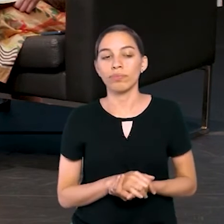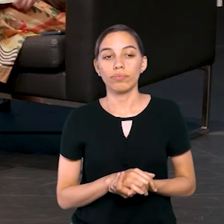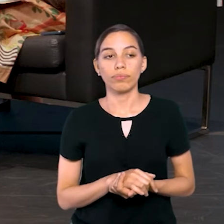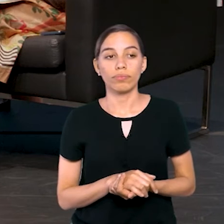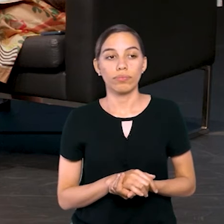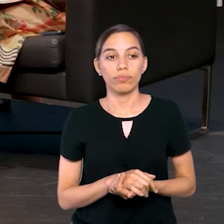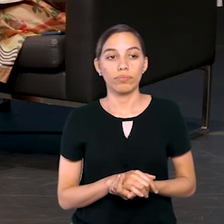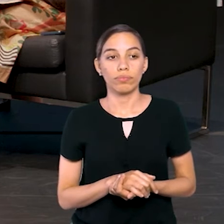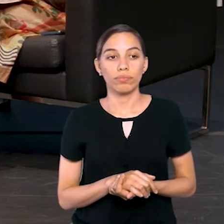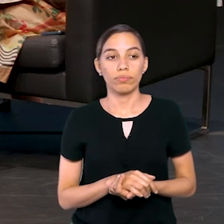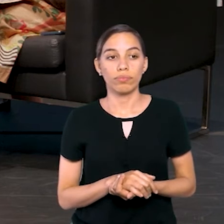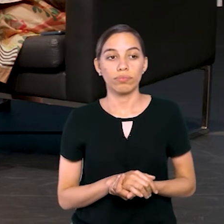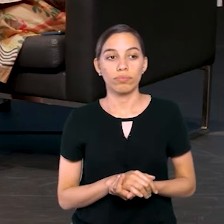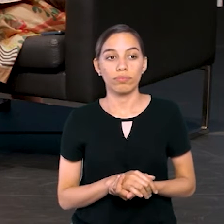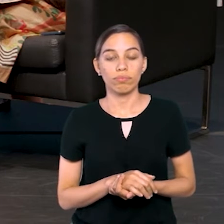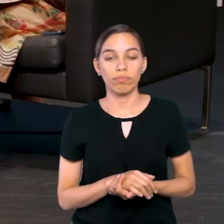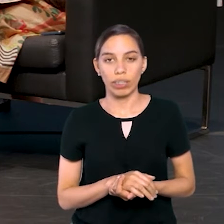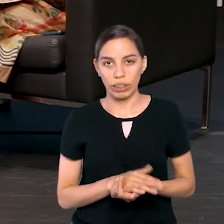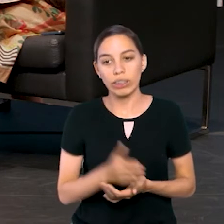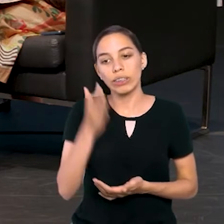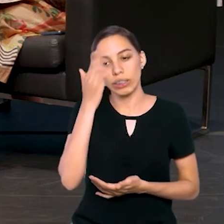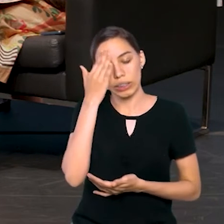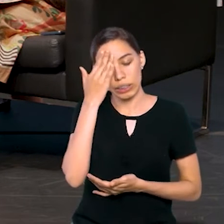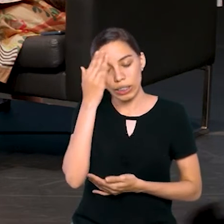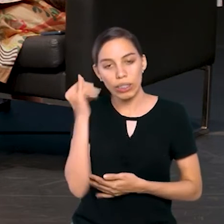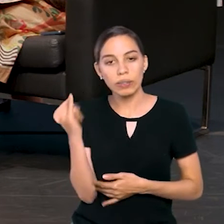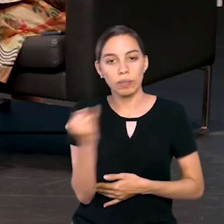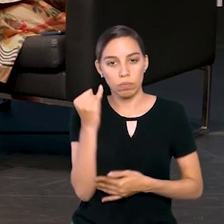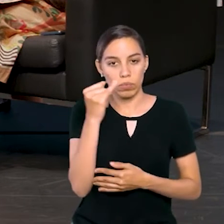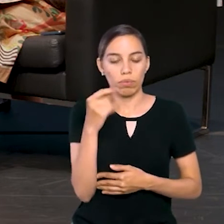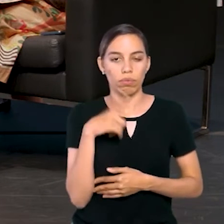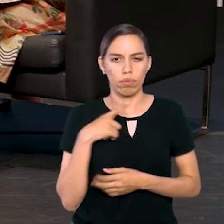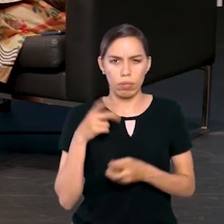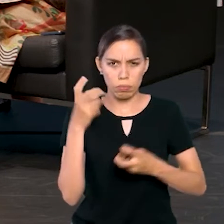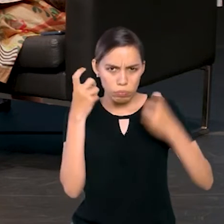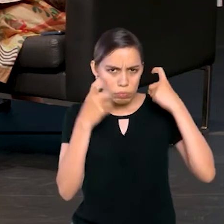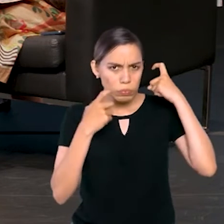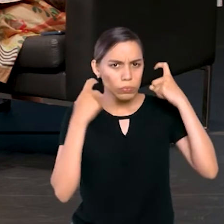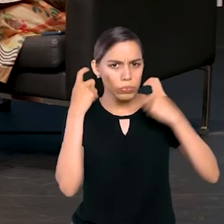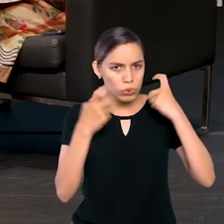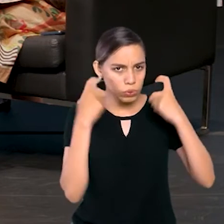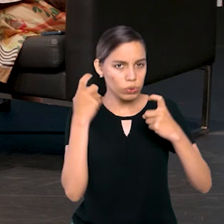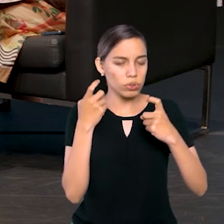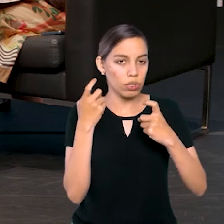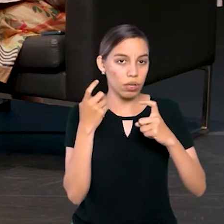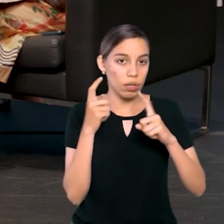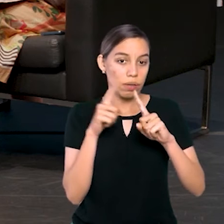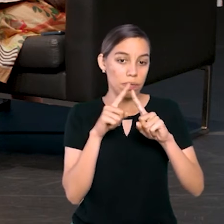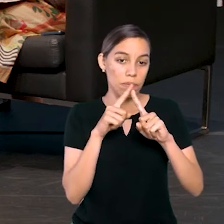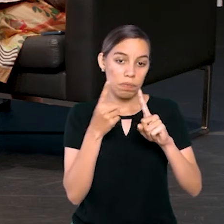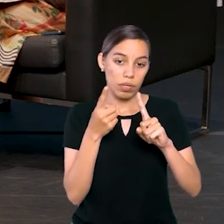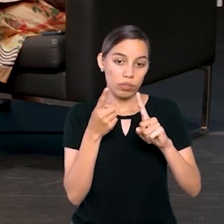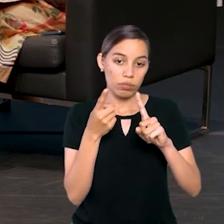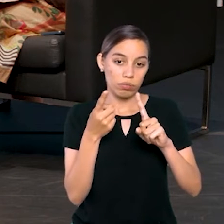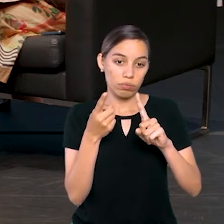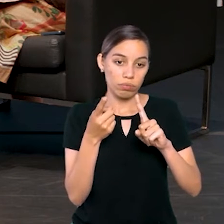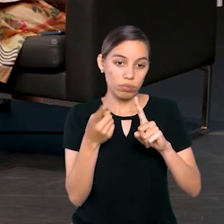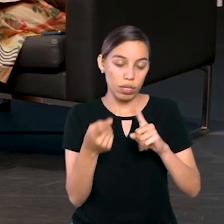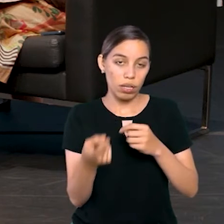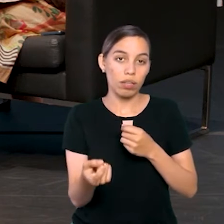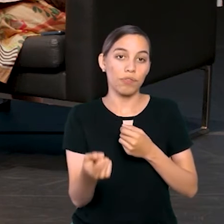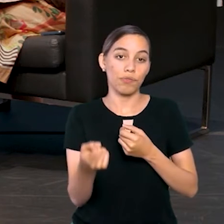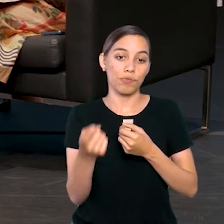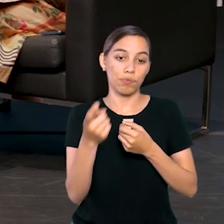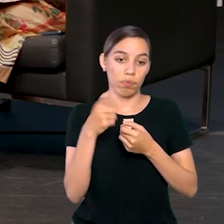Eu penso que é importante, né, ter essa preocupação e, ao mesmo tempo, volta, né, o que a gente estava